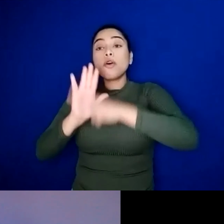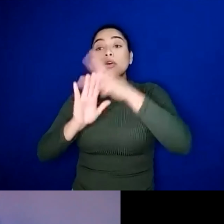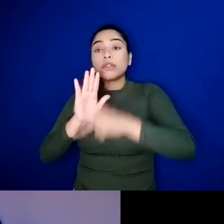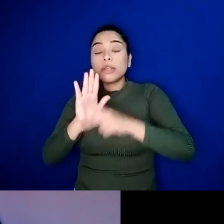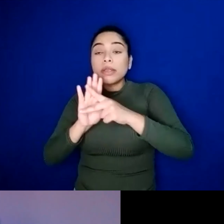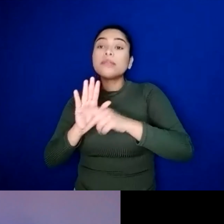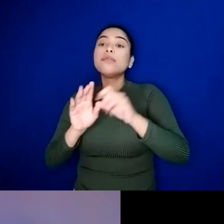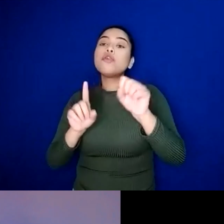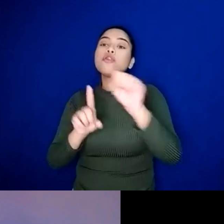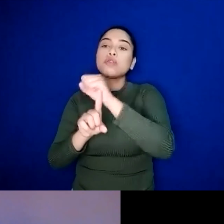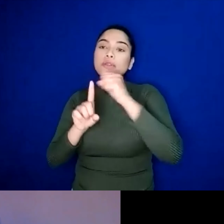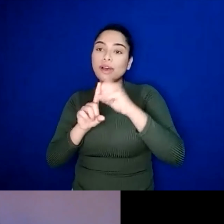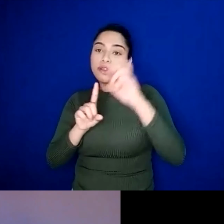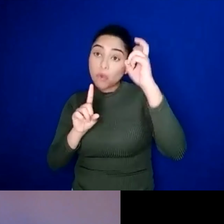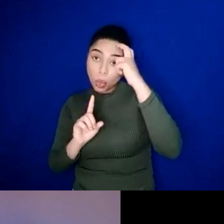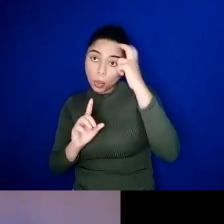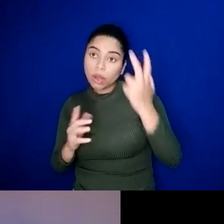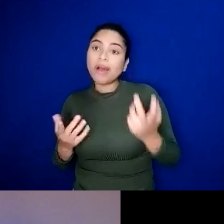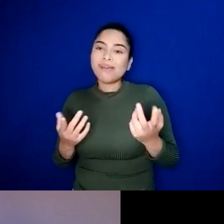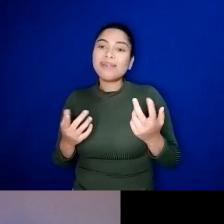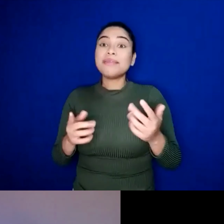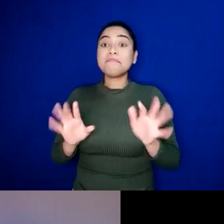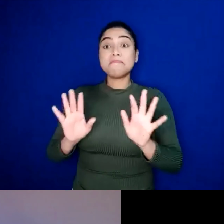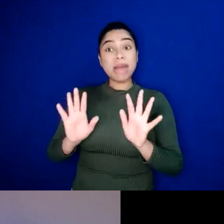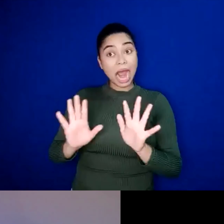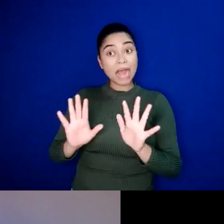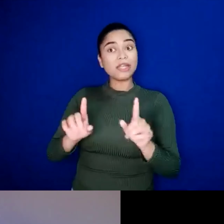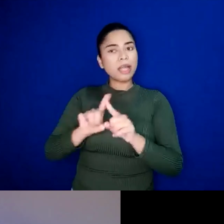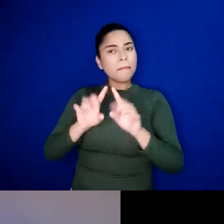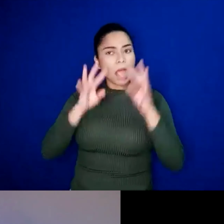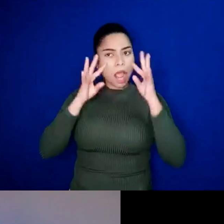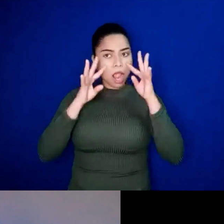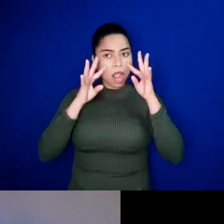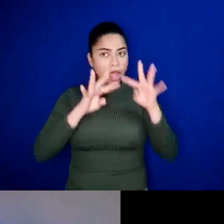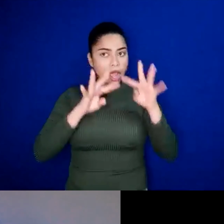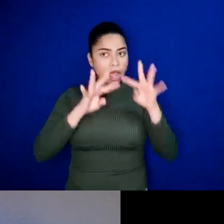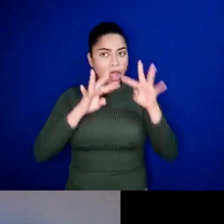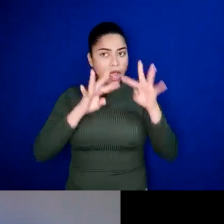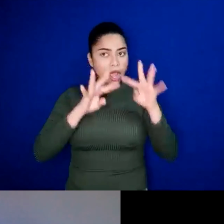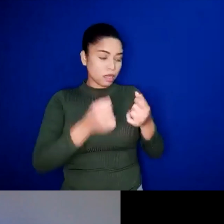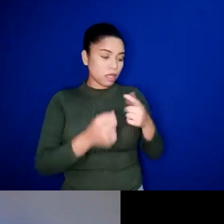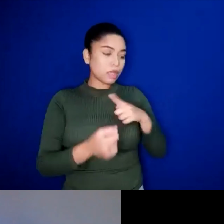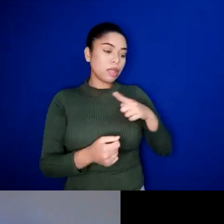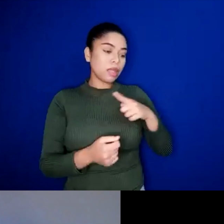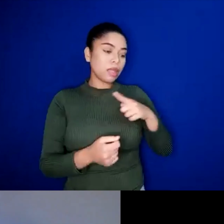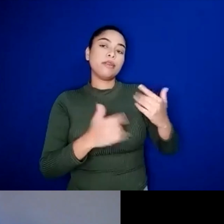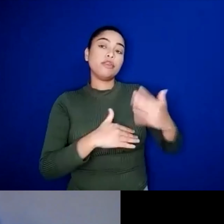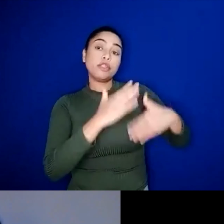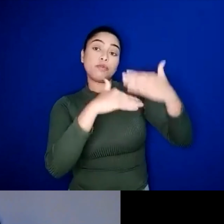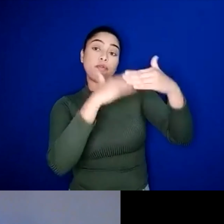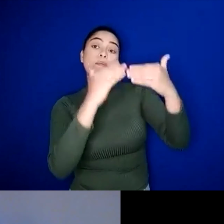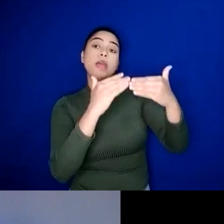é o mercado de Cultura mas que também Visa esta desenvolvimento sócio-econômico da população ou pelo empreendedorismo